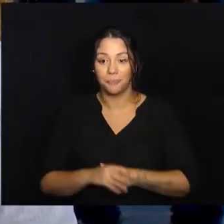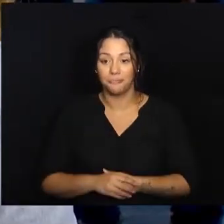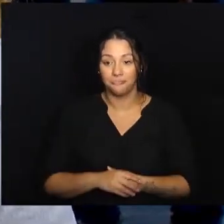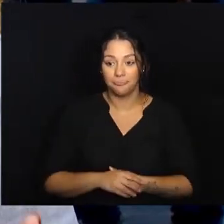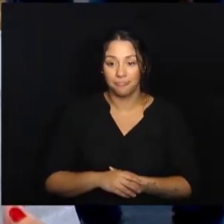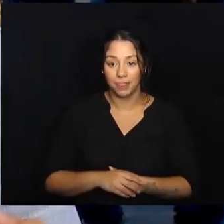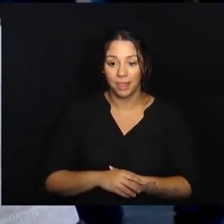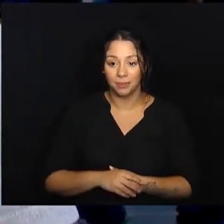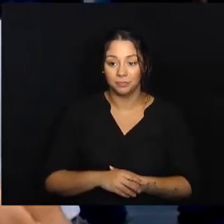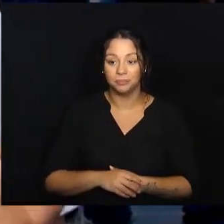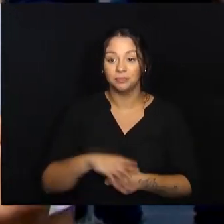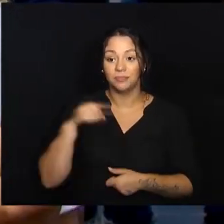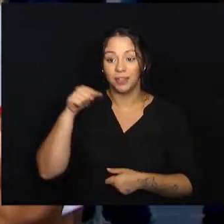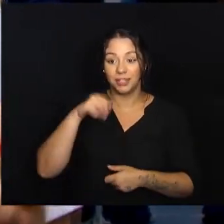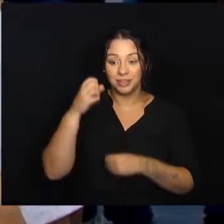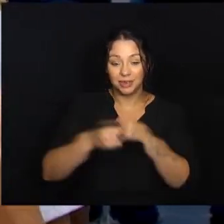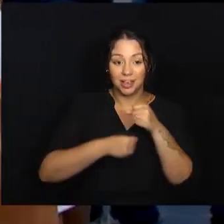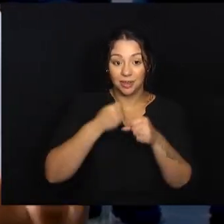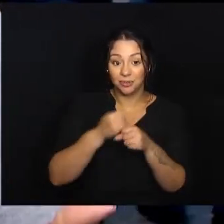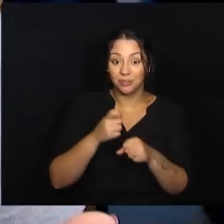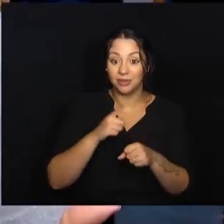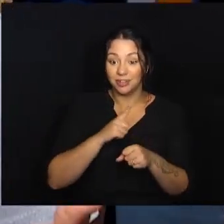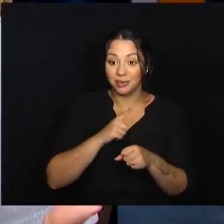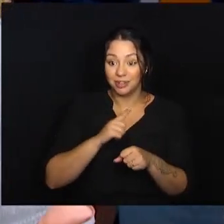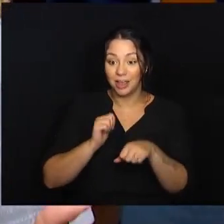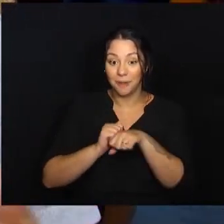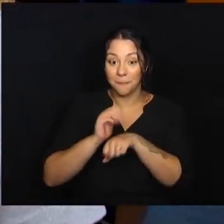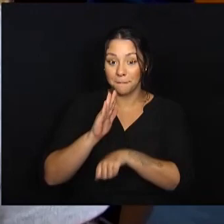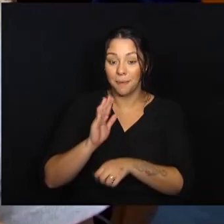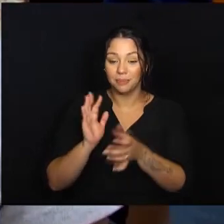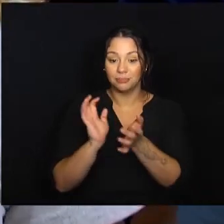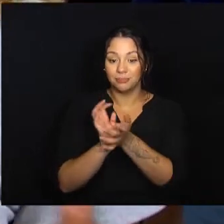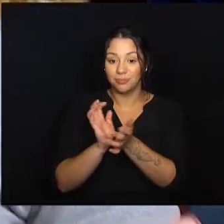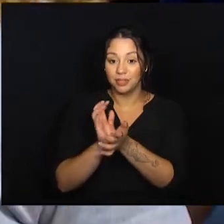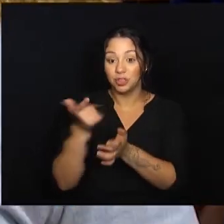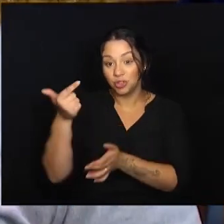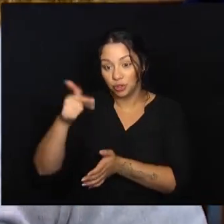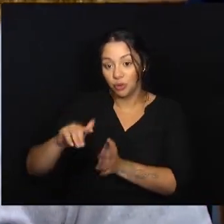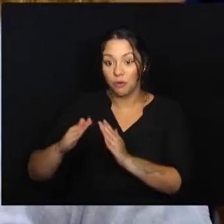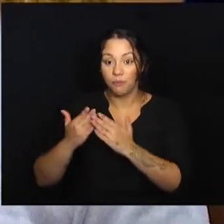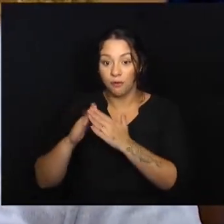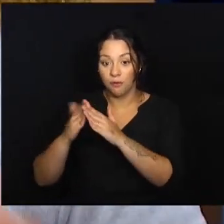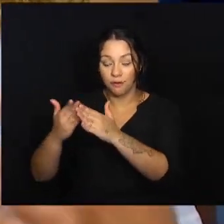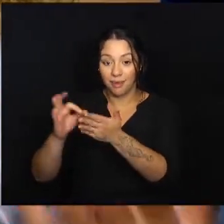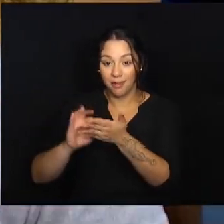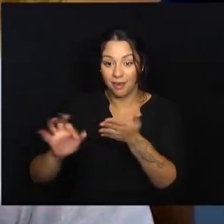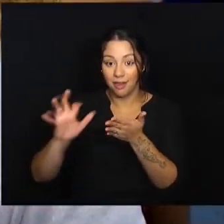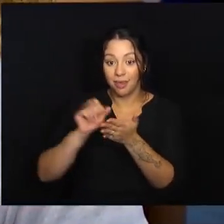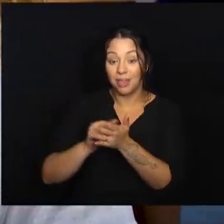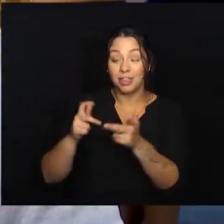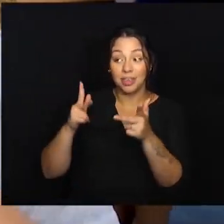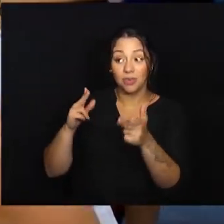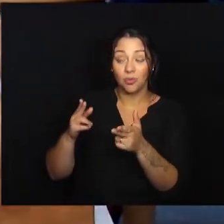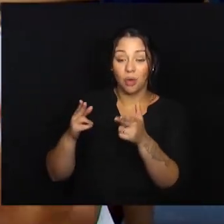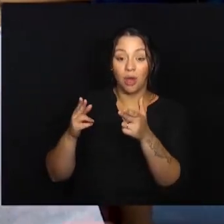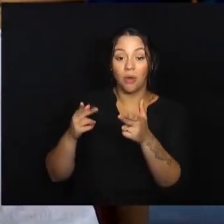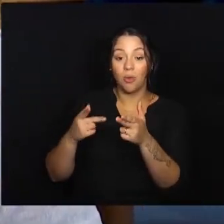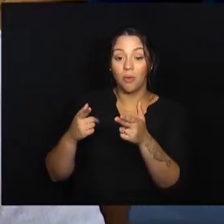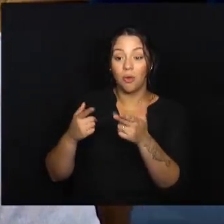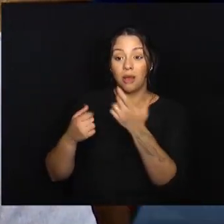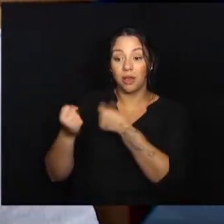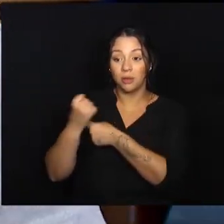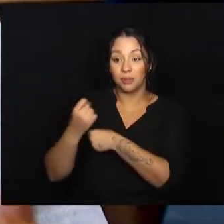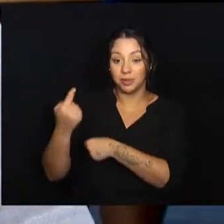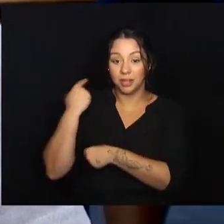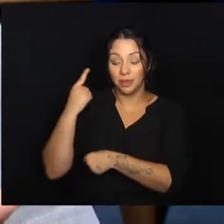etapa a mais, porque nós vamos cadastrar novamente as favelas, tá? Nós vamos continuar no mesmo formato do ano passado, 32 times masculinos, 16